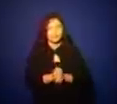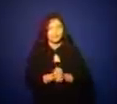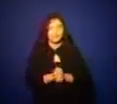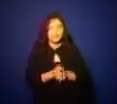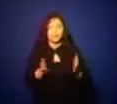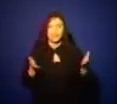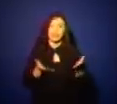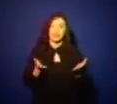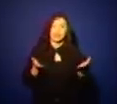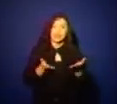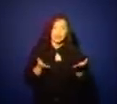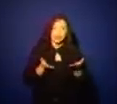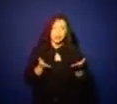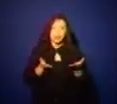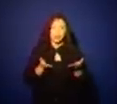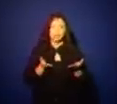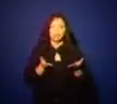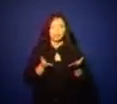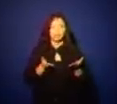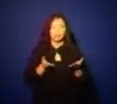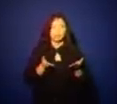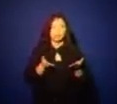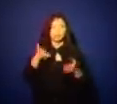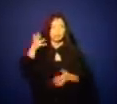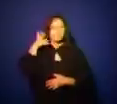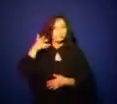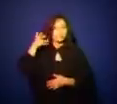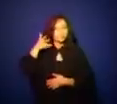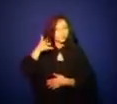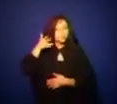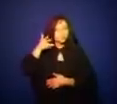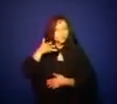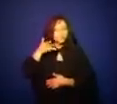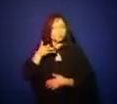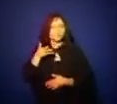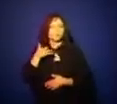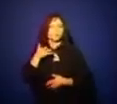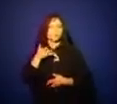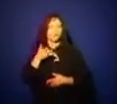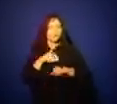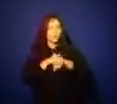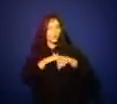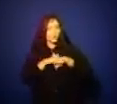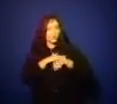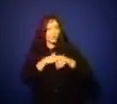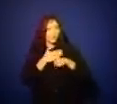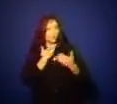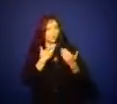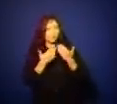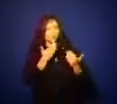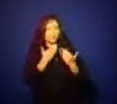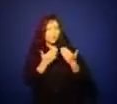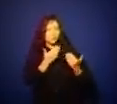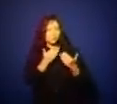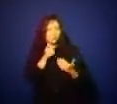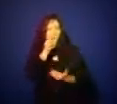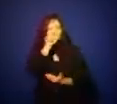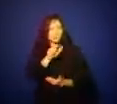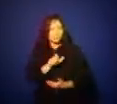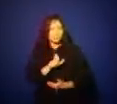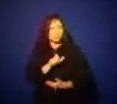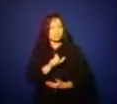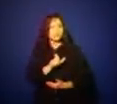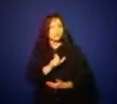agora nós vamos ter o prazer de ter um bate-papo com